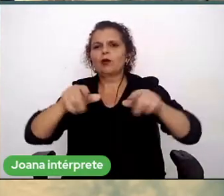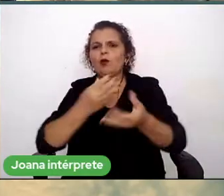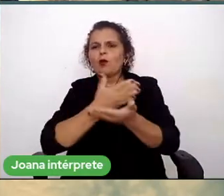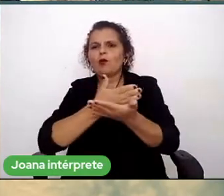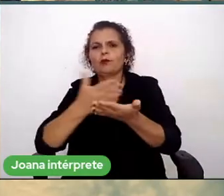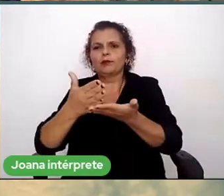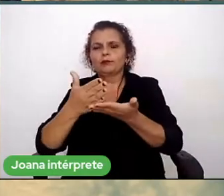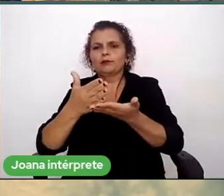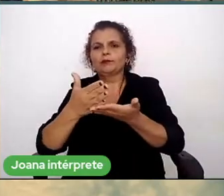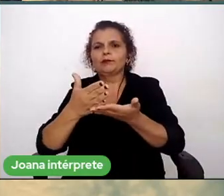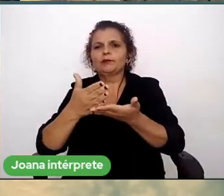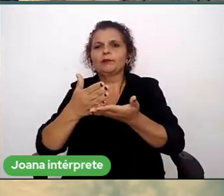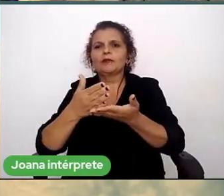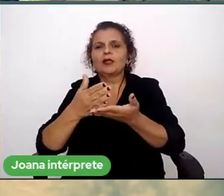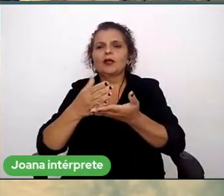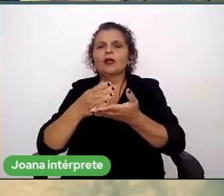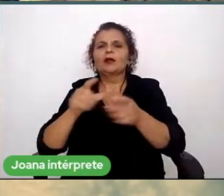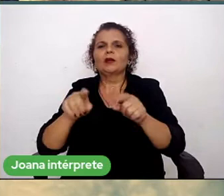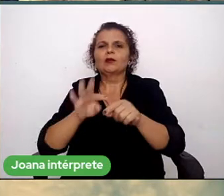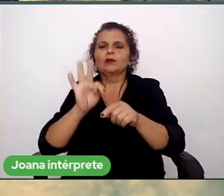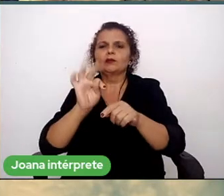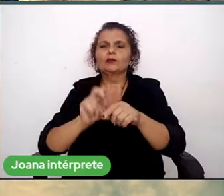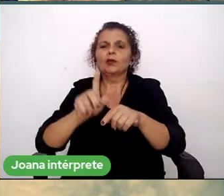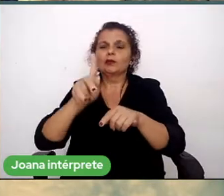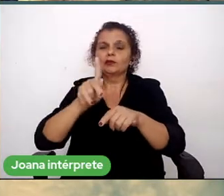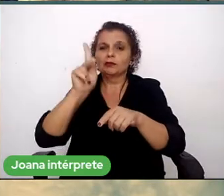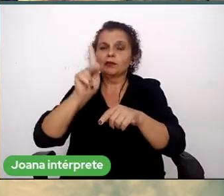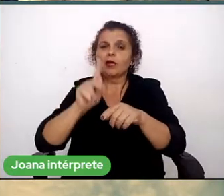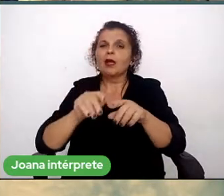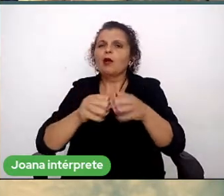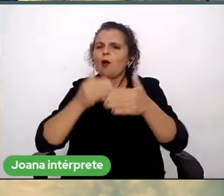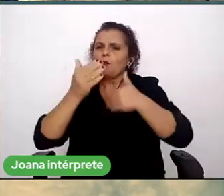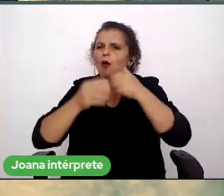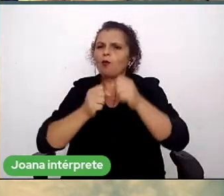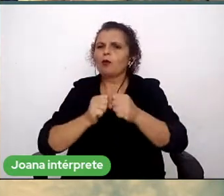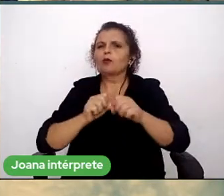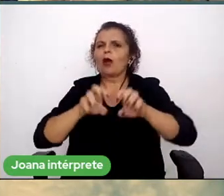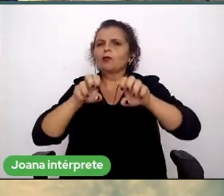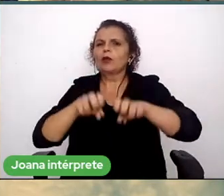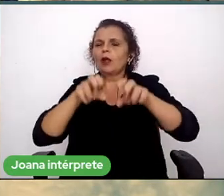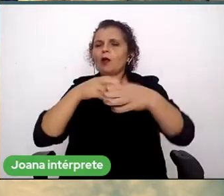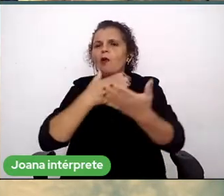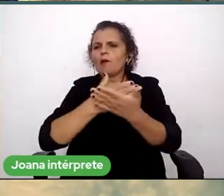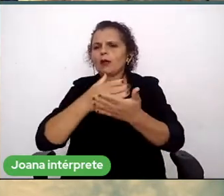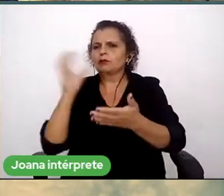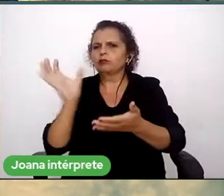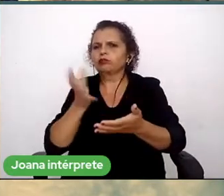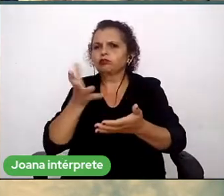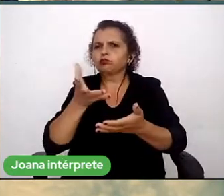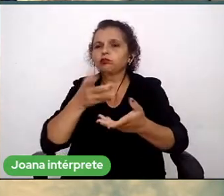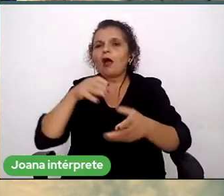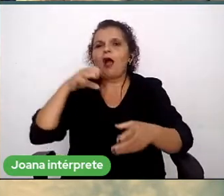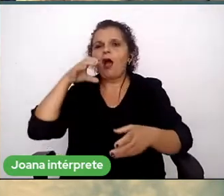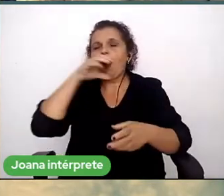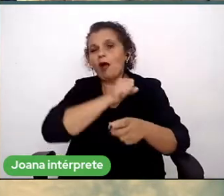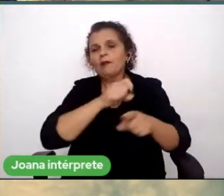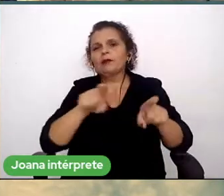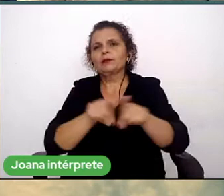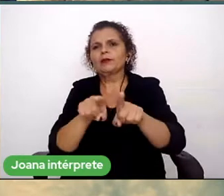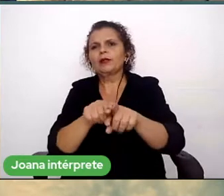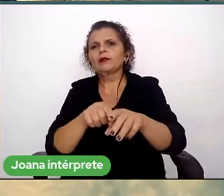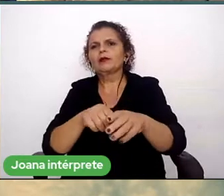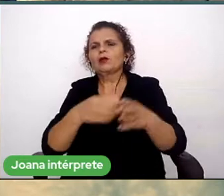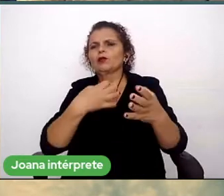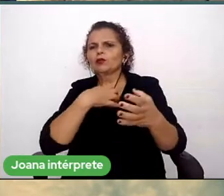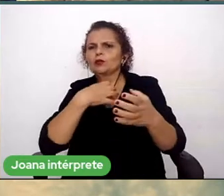quando a Austrália começa a crescer numa velocidade bastante acelerada e a gente começa a ver que a